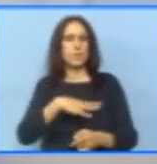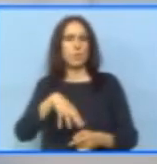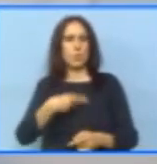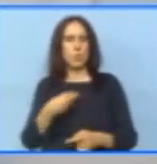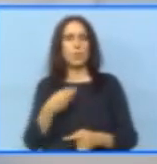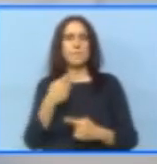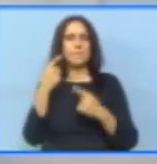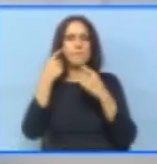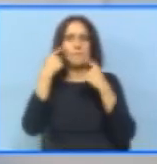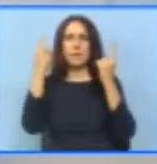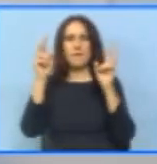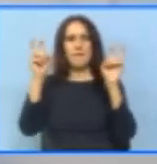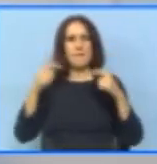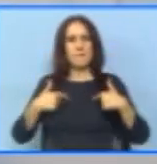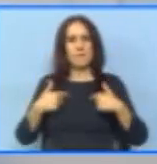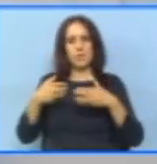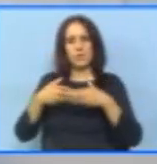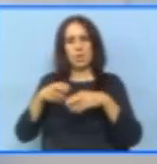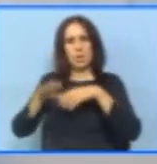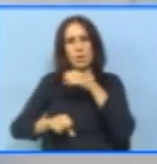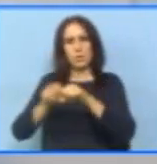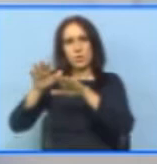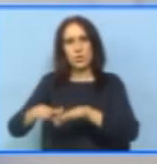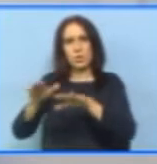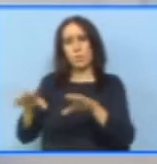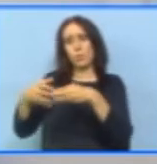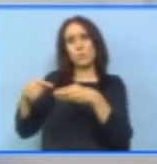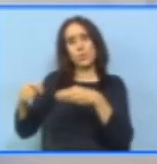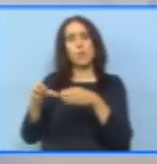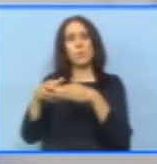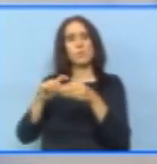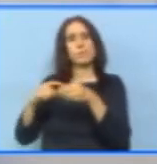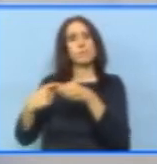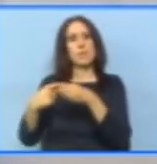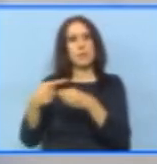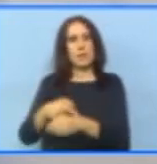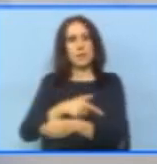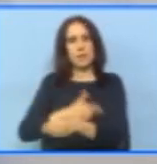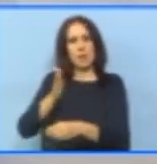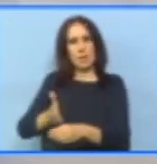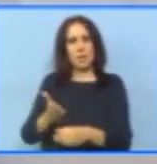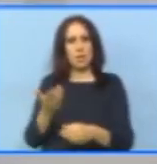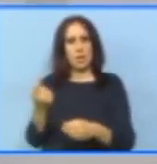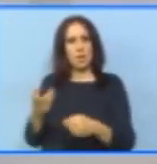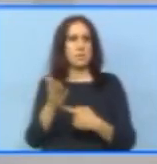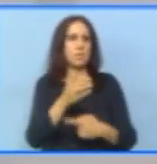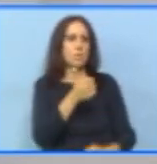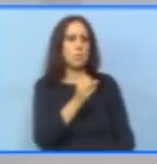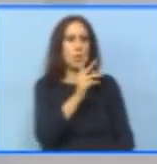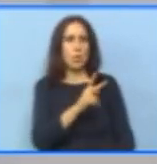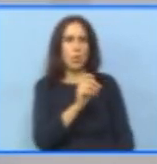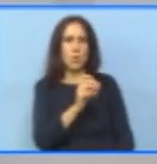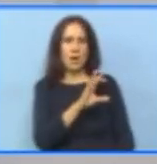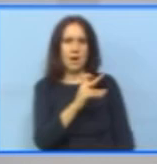o autoproclamado Estado Islâmico, que é apenas um grupo, com vários grupos radicais que estão a atuar, e, por exemplo, estou-me a lembrar do Boko Haram na